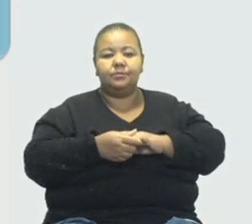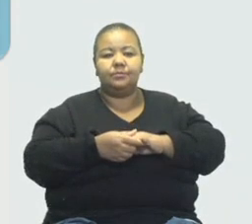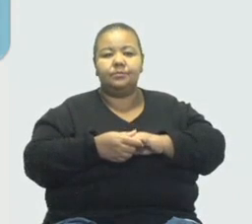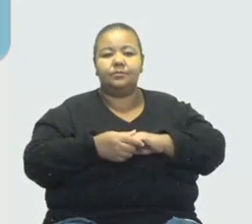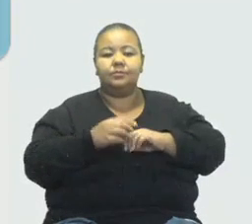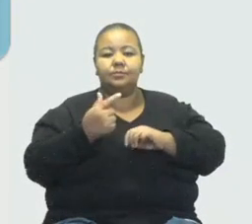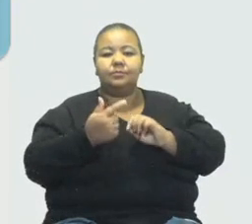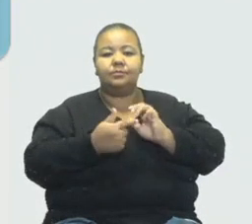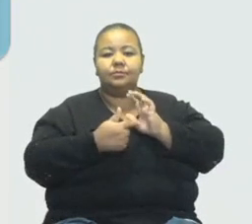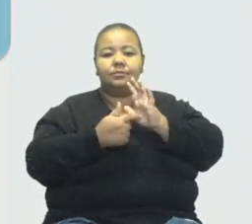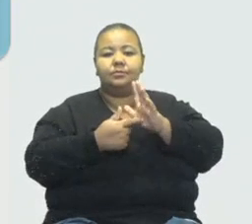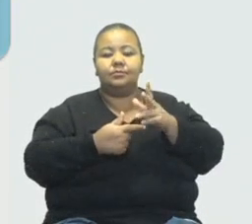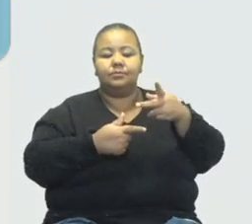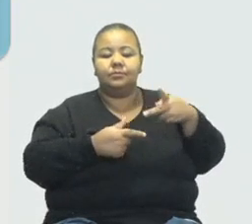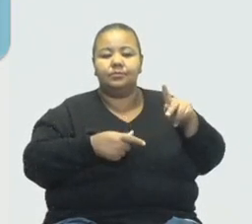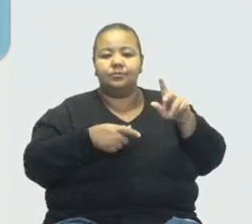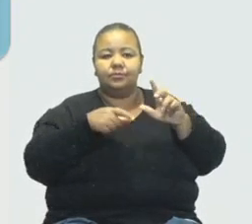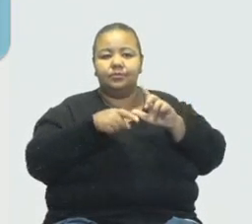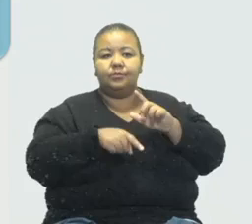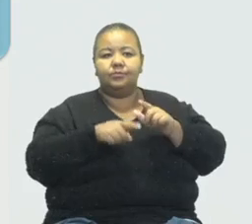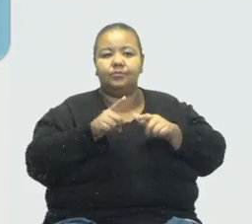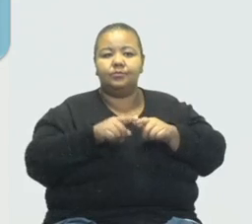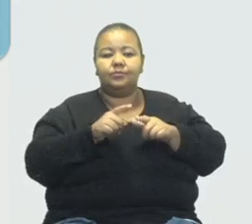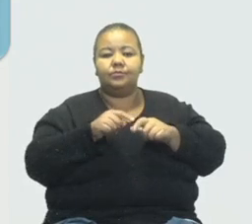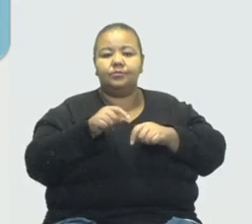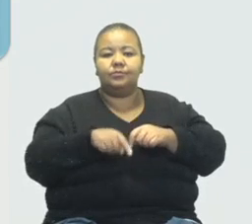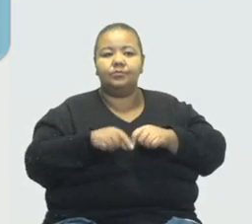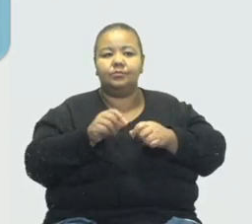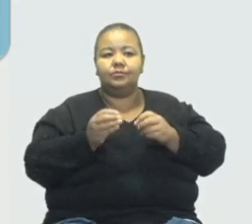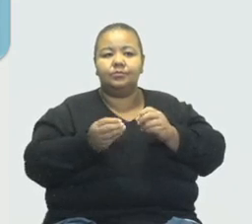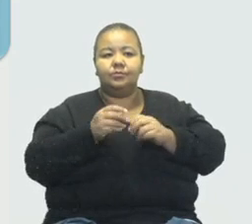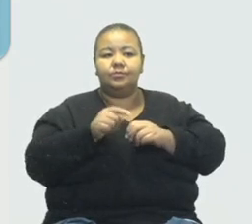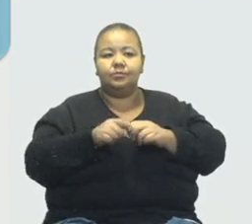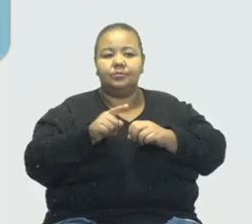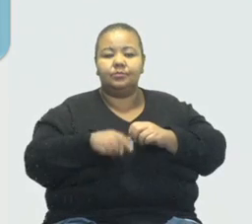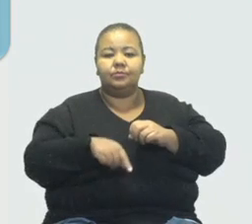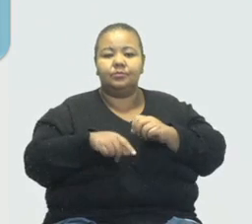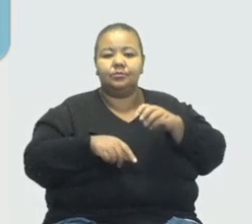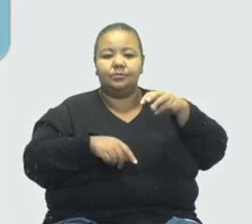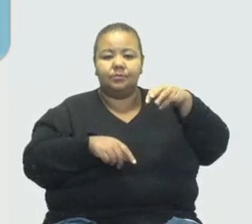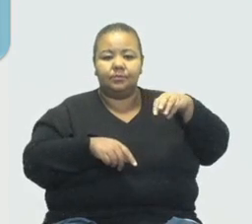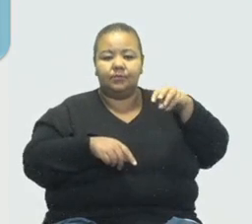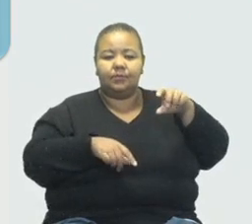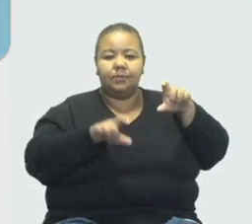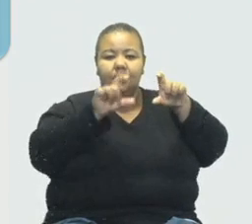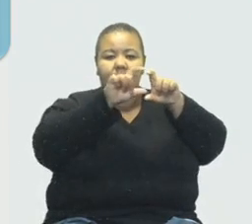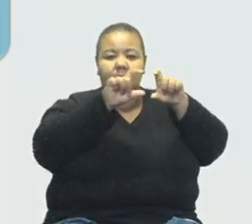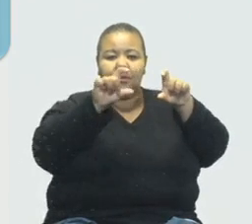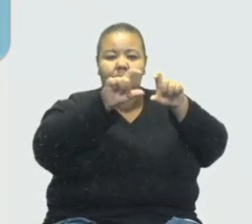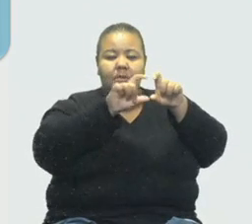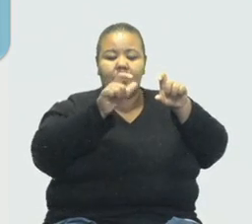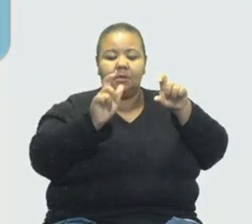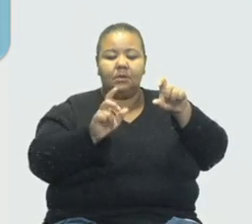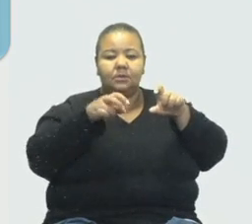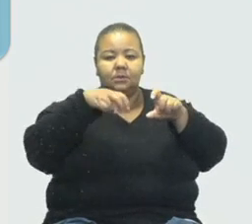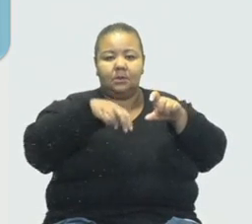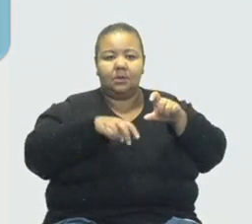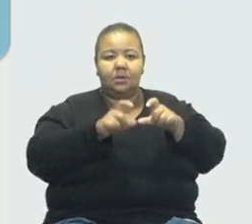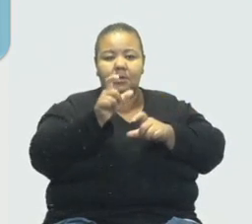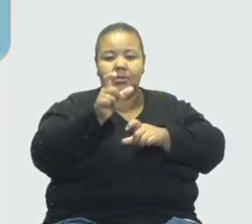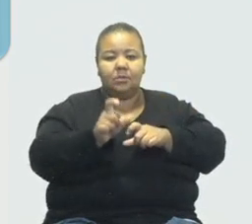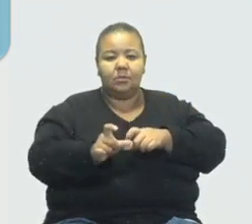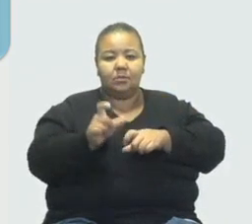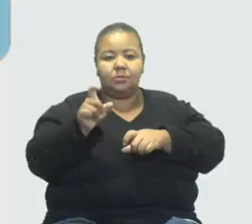Ela é apresentada dessa forma aqui, na qual nós temos aqui M linhas, N